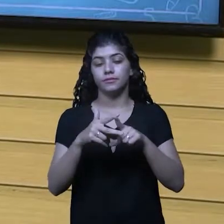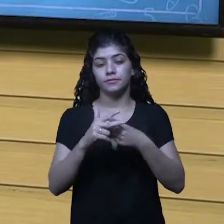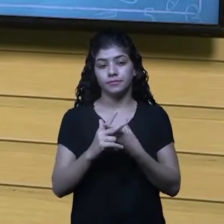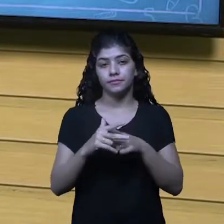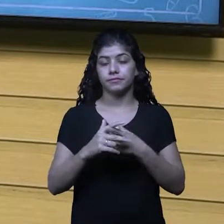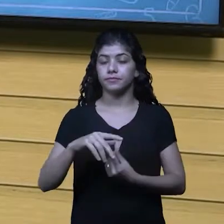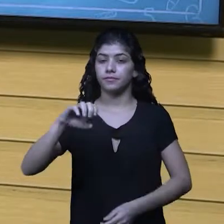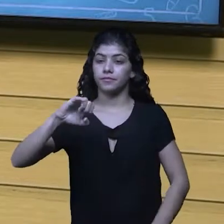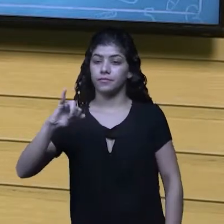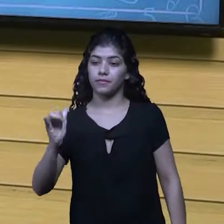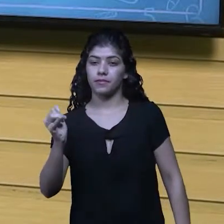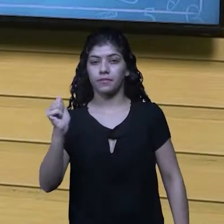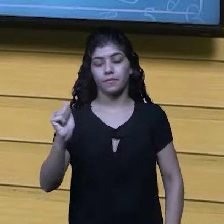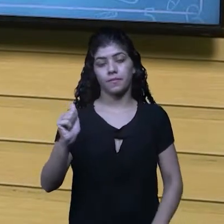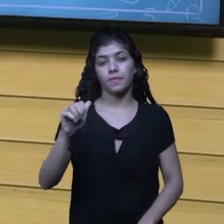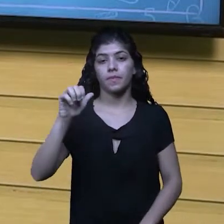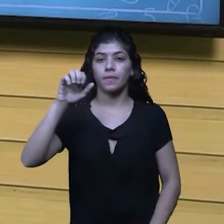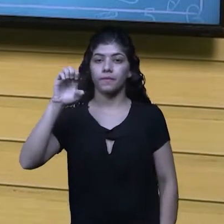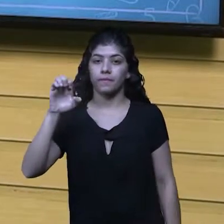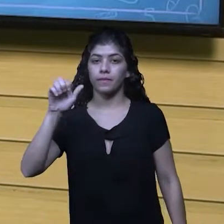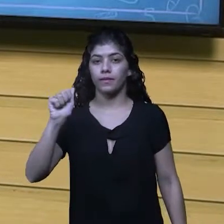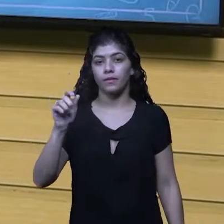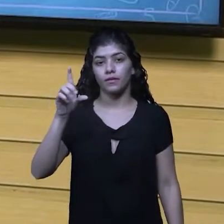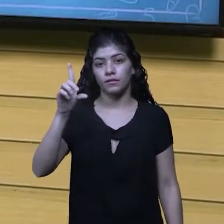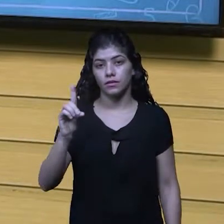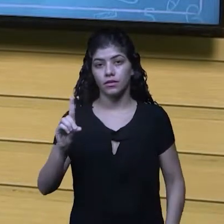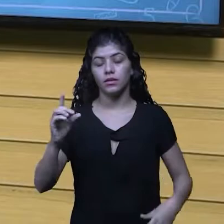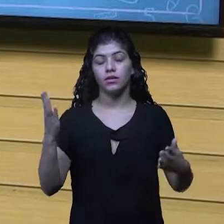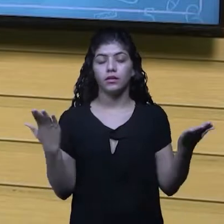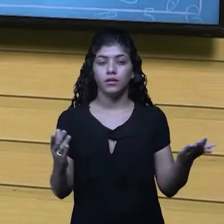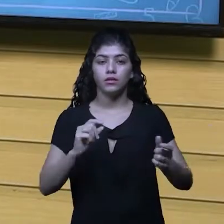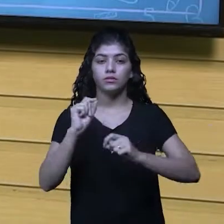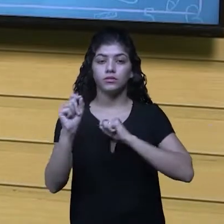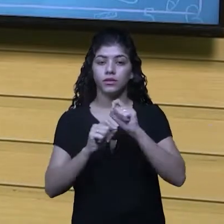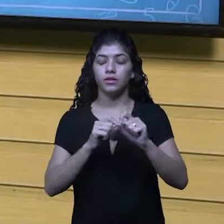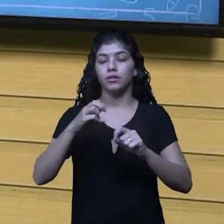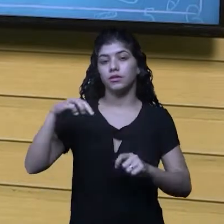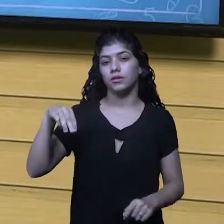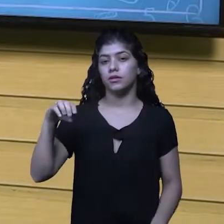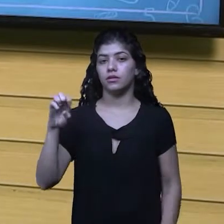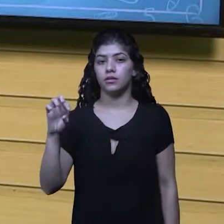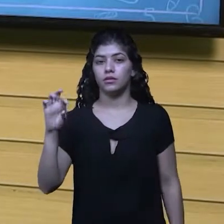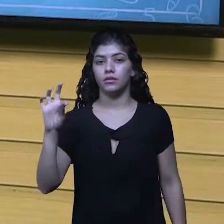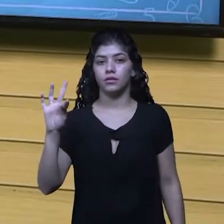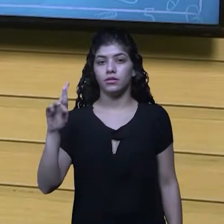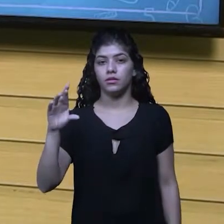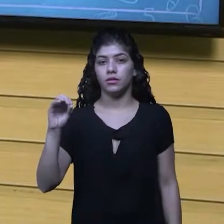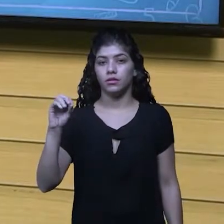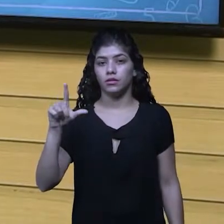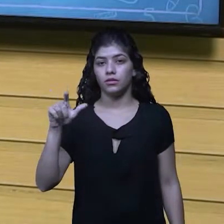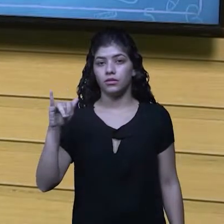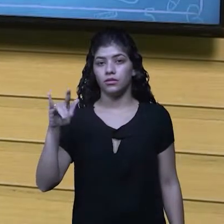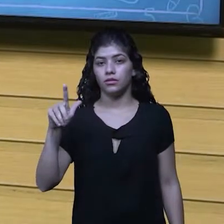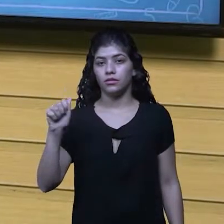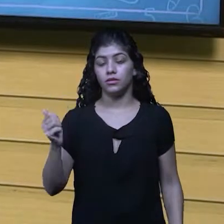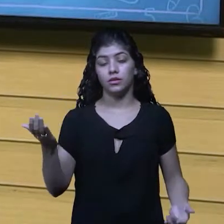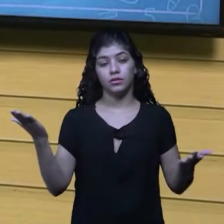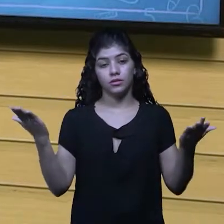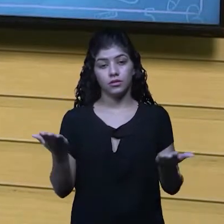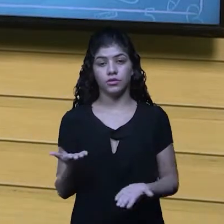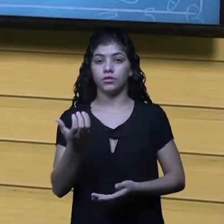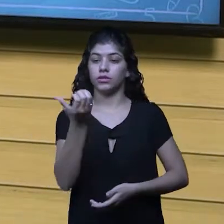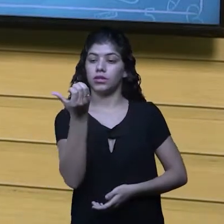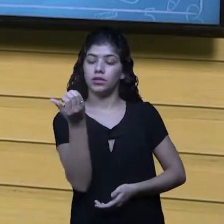Estamos nas aulas de Metrologia e Instrumentação e hoje é a nossa sexta e última aula